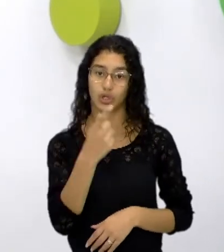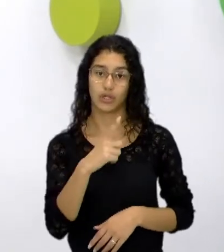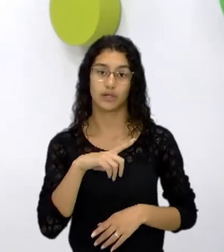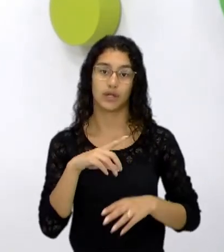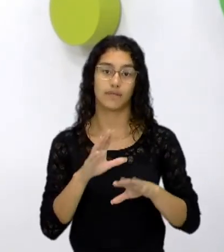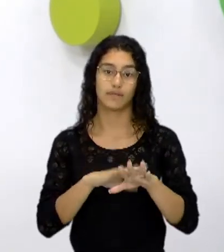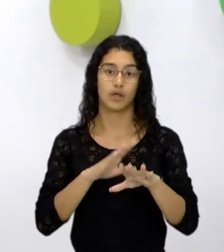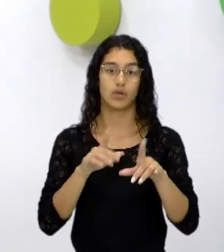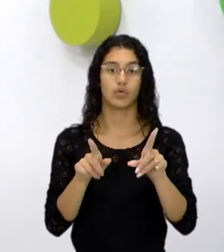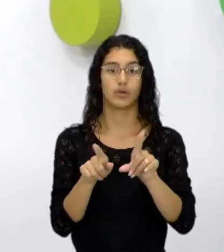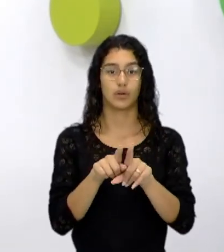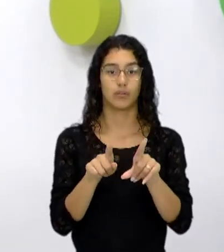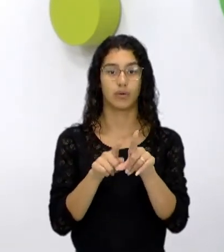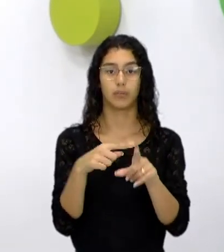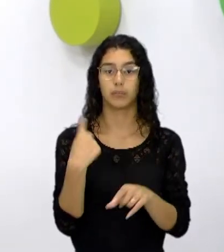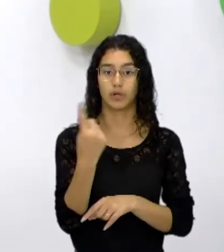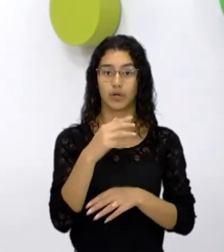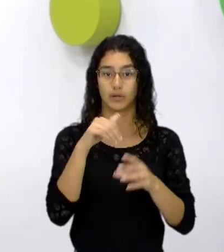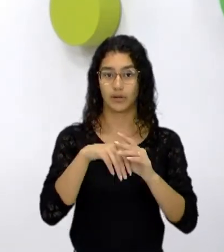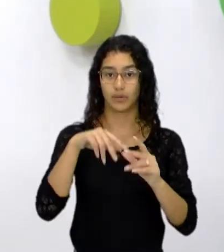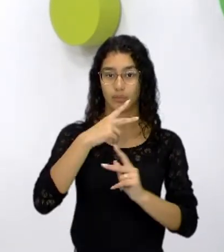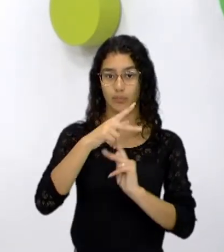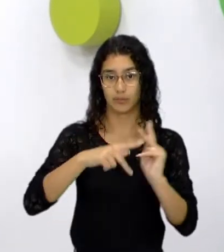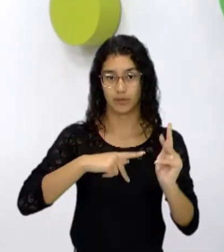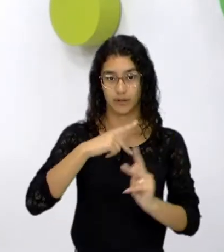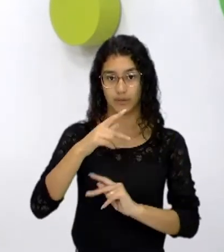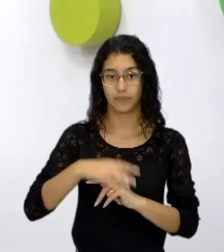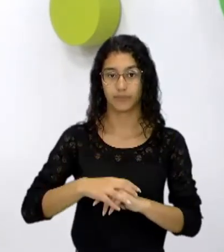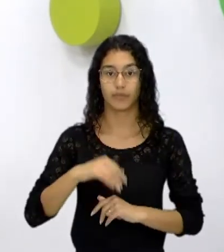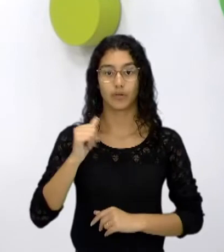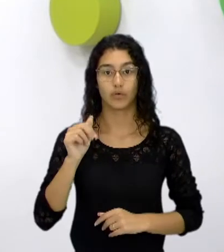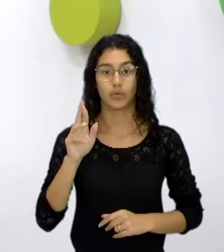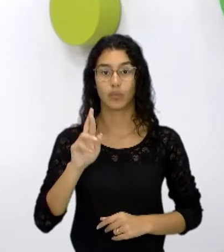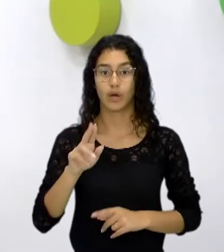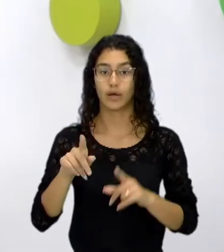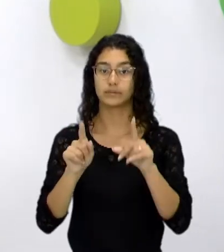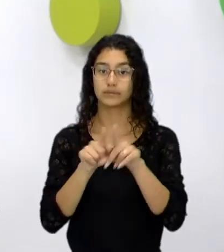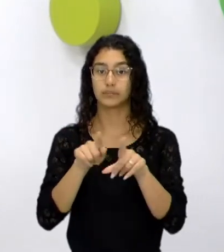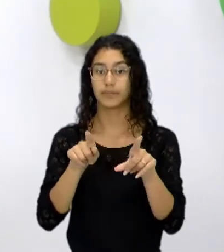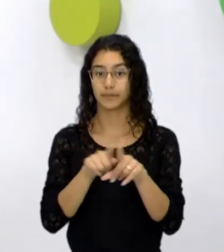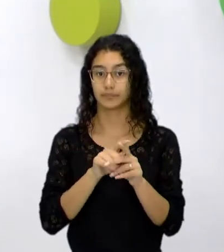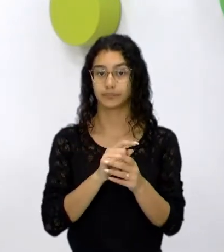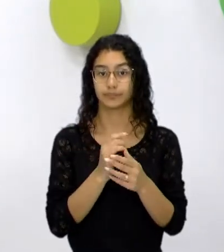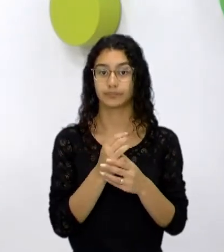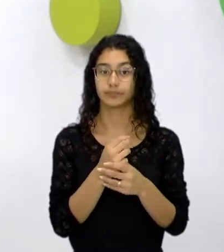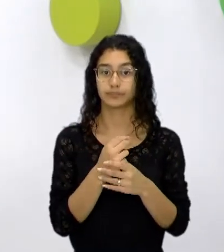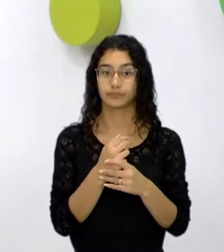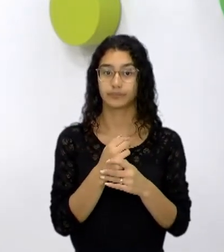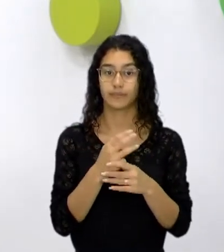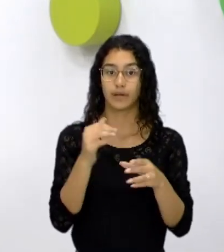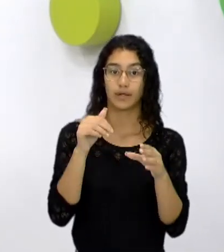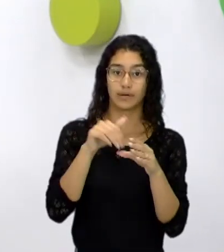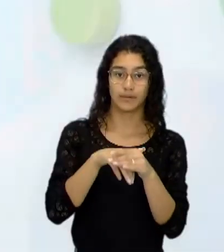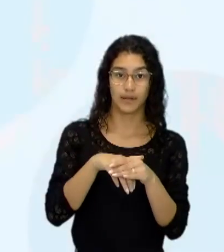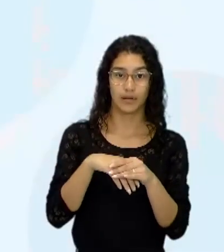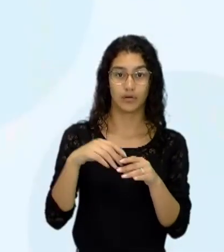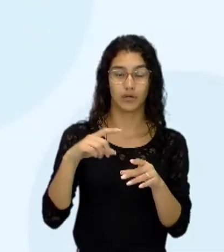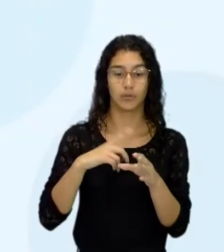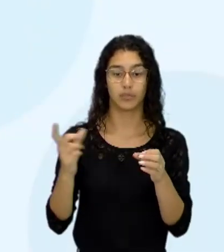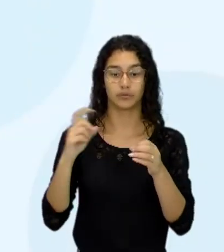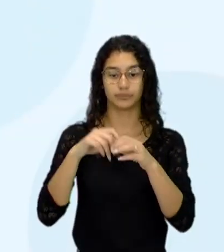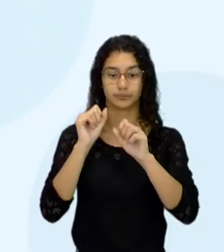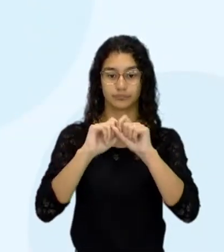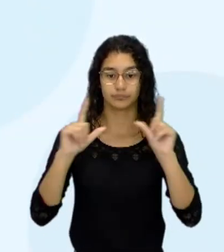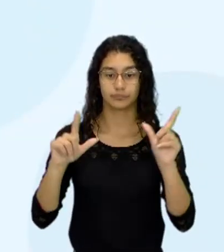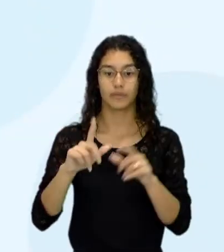criado para nós aqui dentro do planeta. E o ar-condicionado é um deles. Então o ar-condicionado ali dentro daquele aquário, pode voltar a imagem para